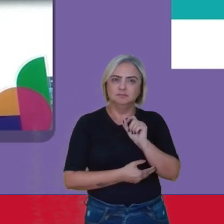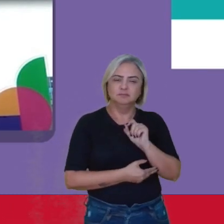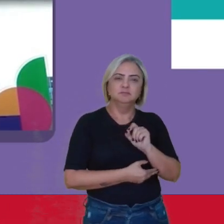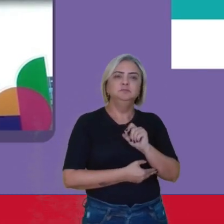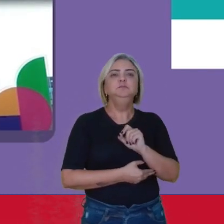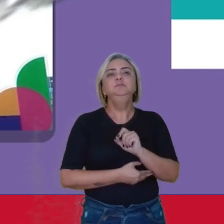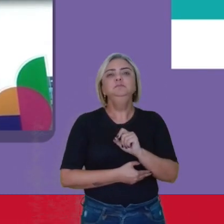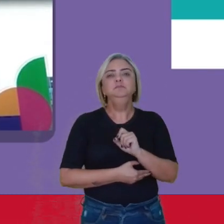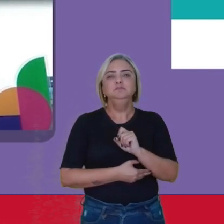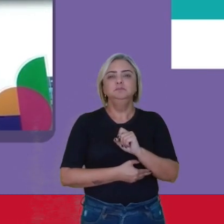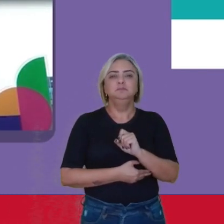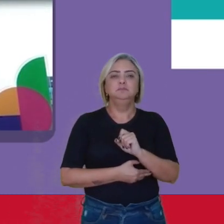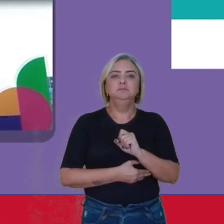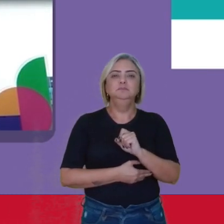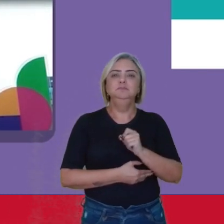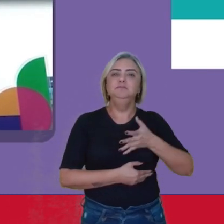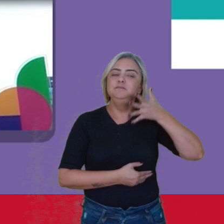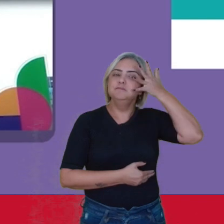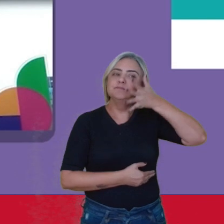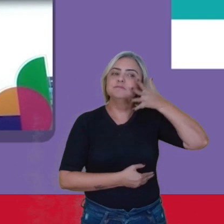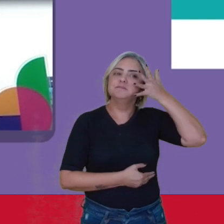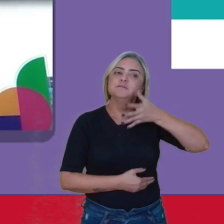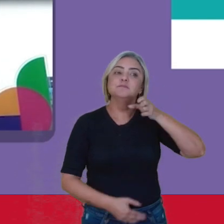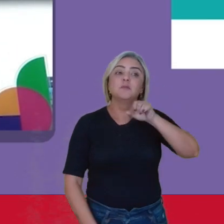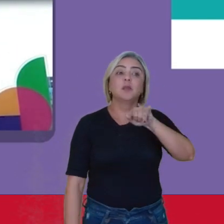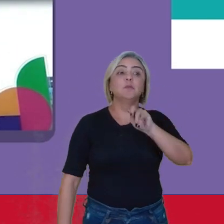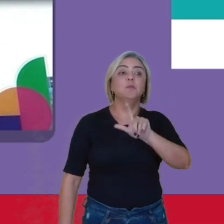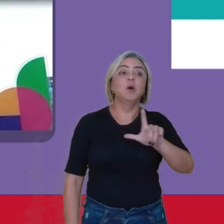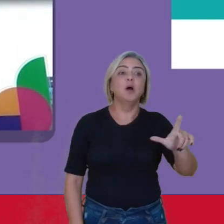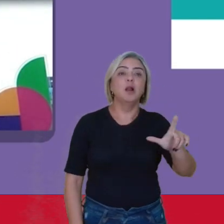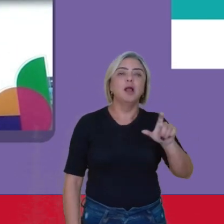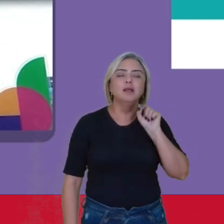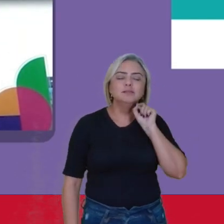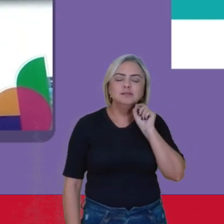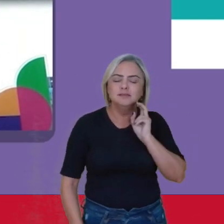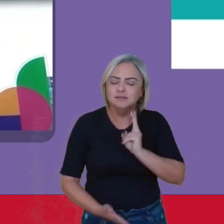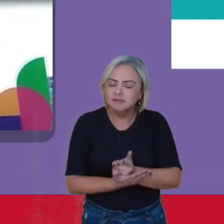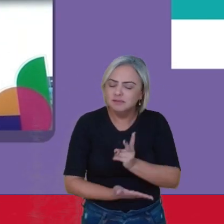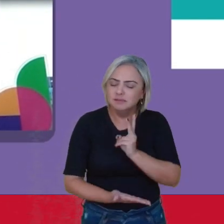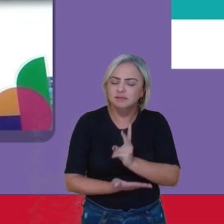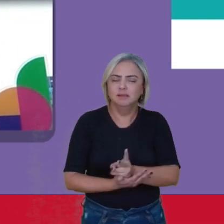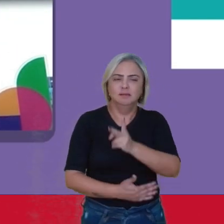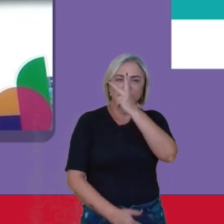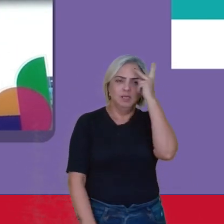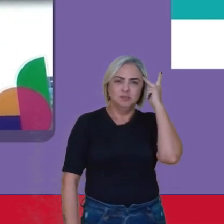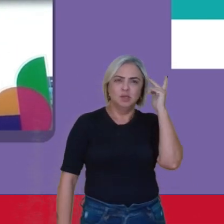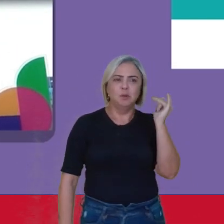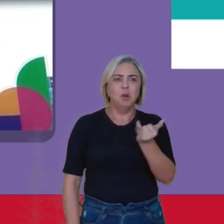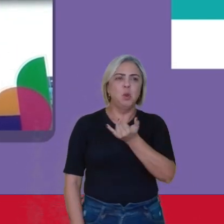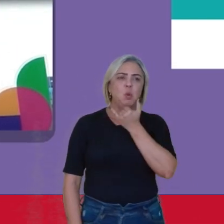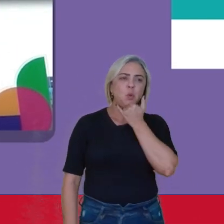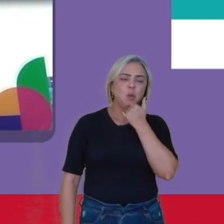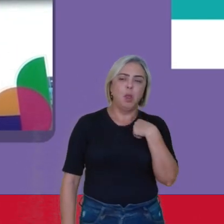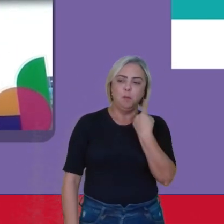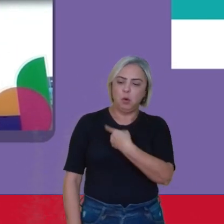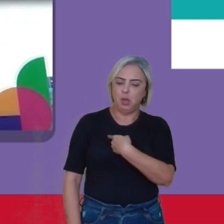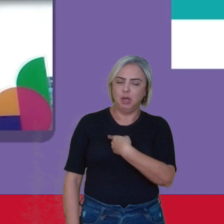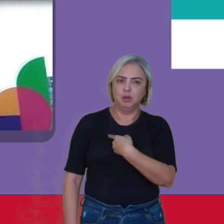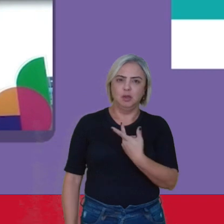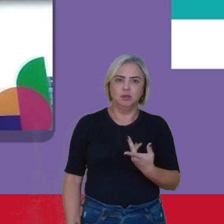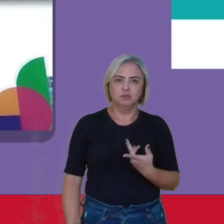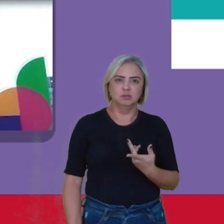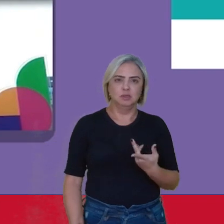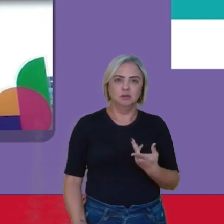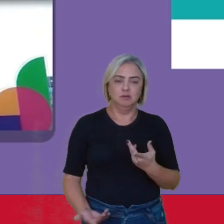é o discurso moral. É sempre aí que essa pessoa recai para justificar porque nós não somos uma opção